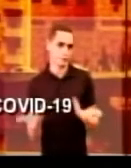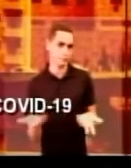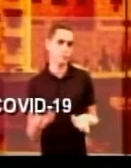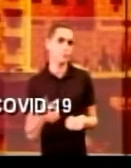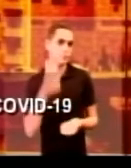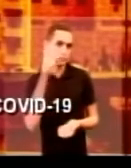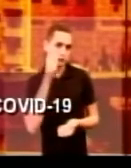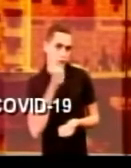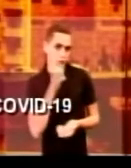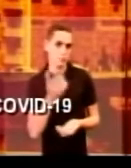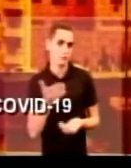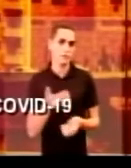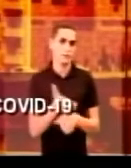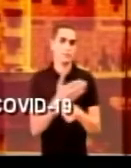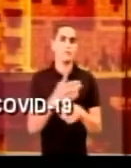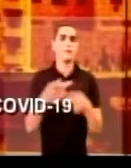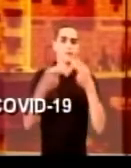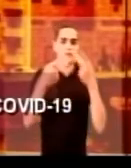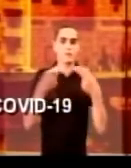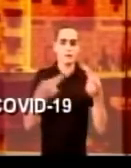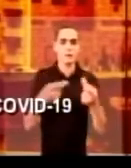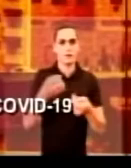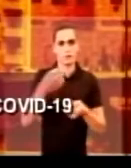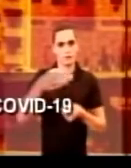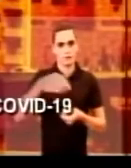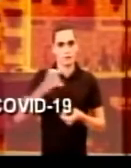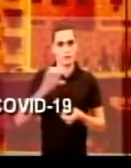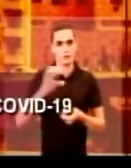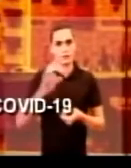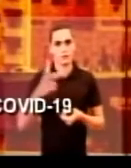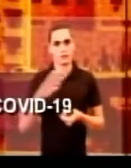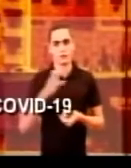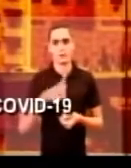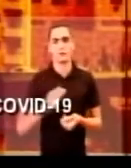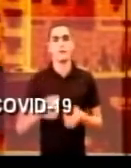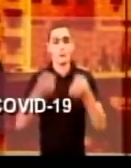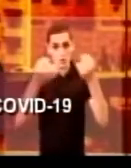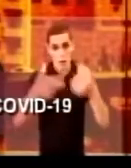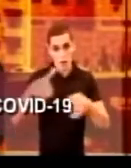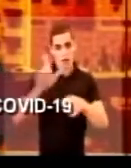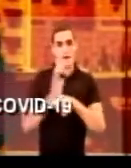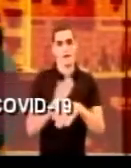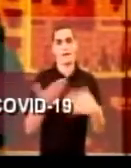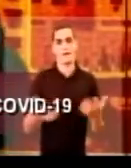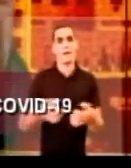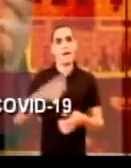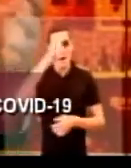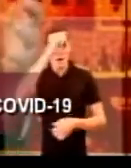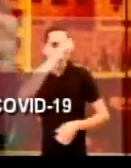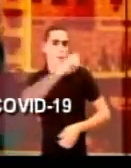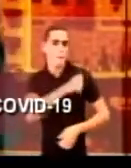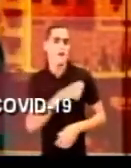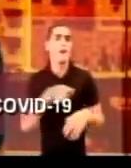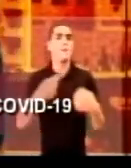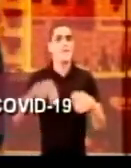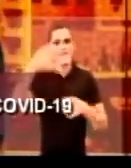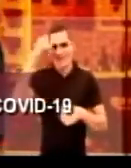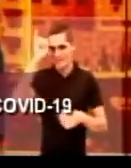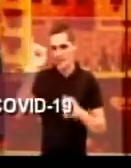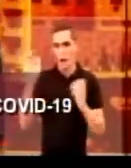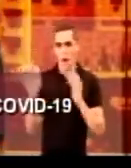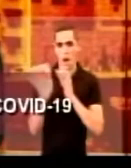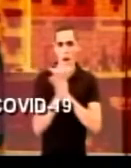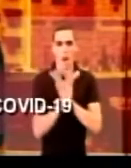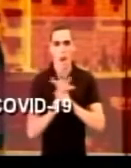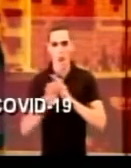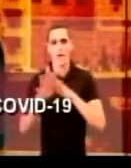opção que não é para ter aglomerações. Algumas cidades estão fazendo em grandes locais,